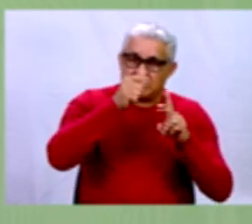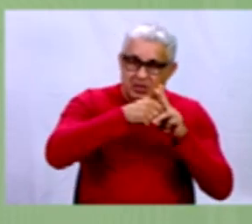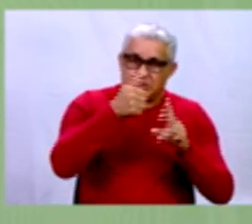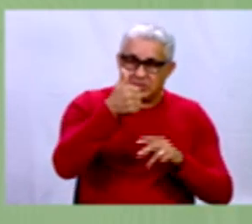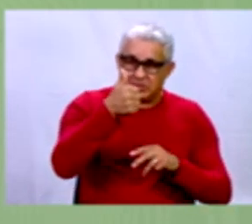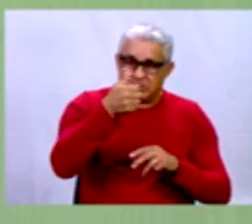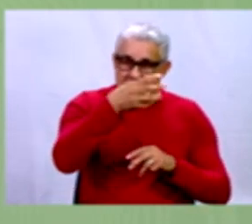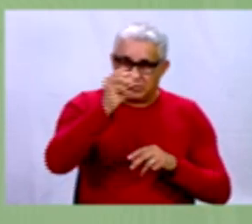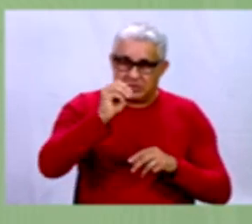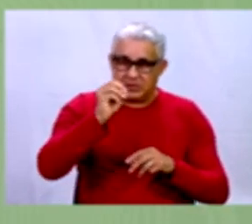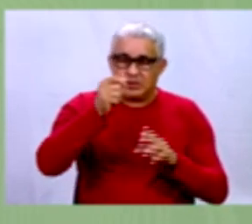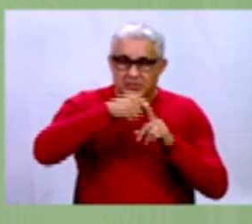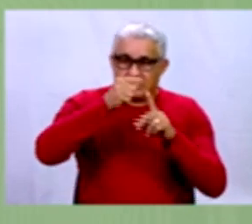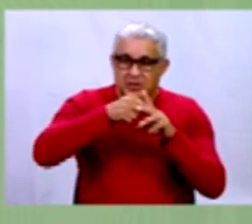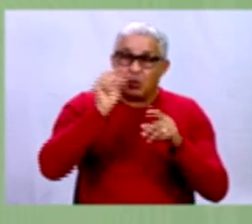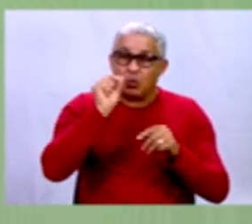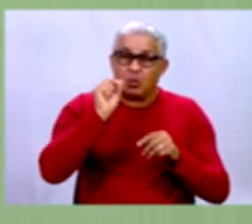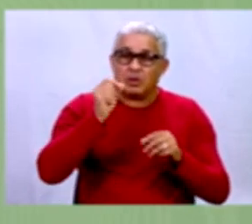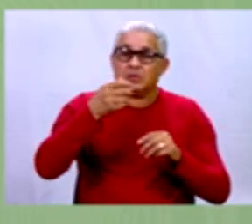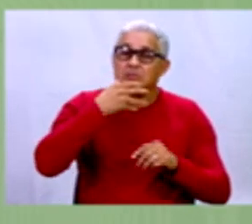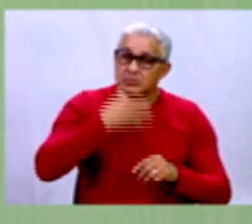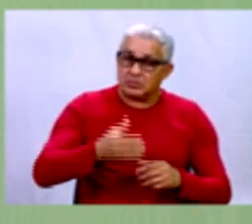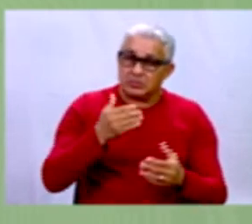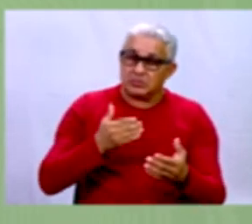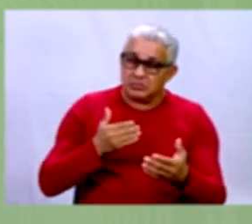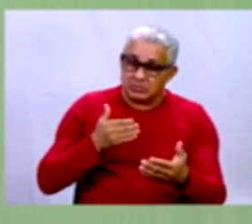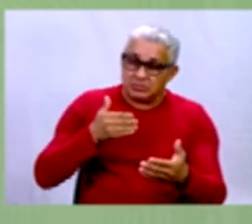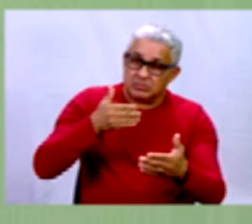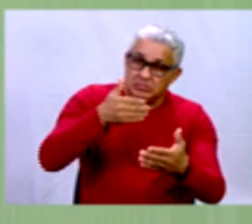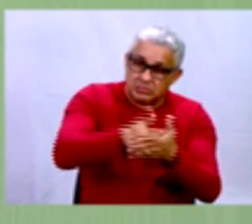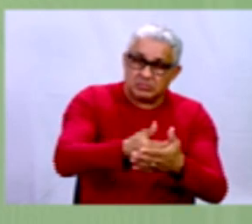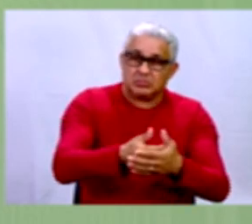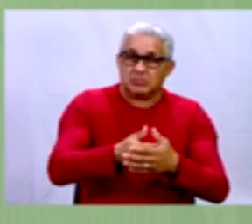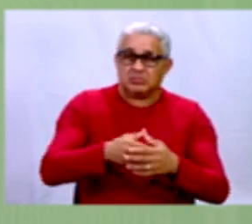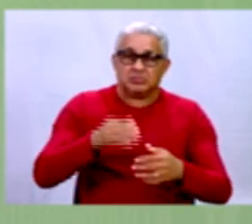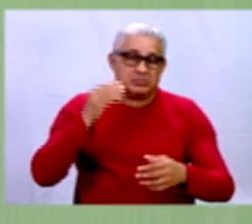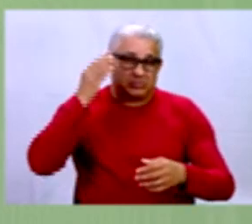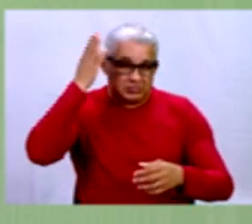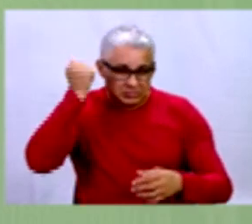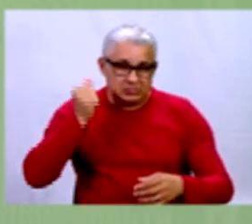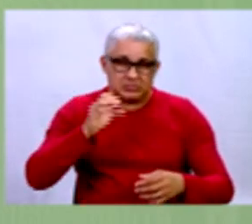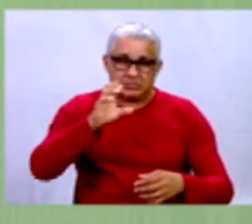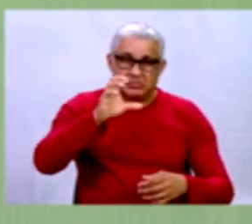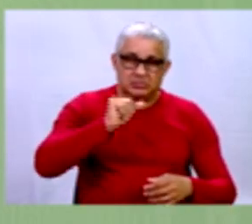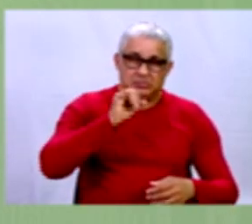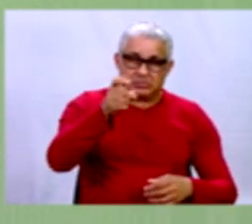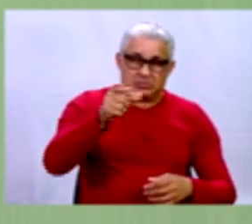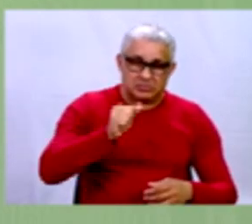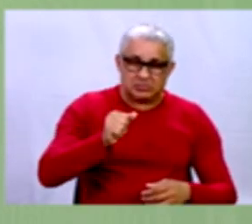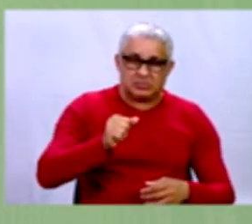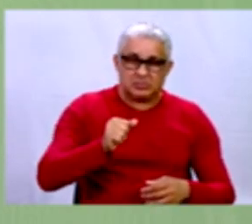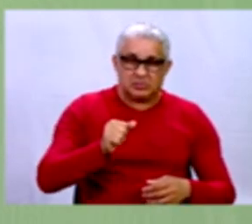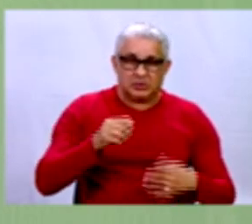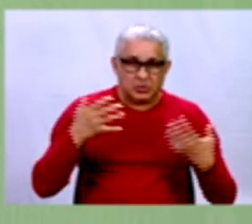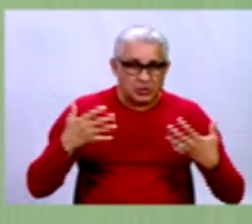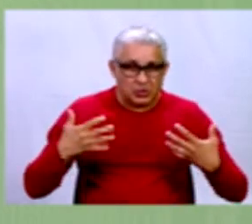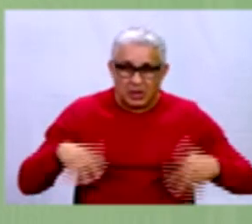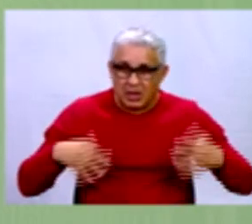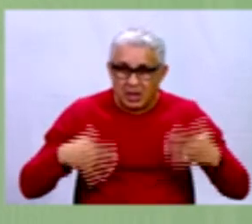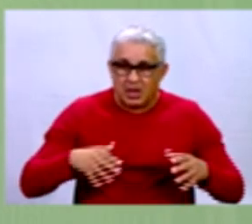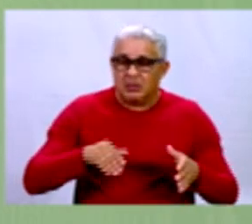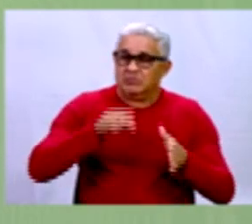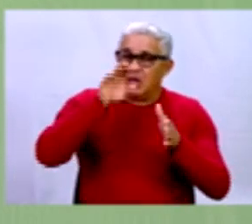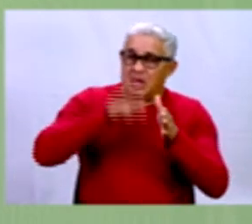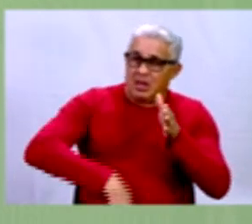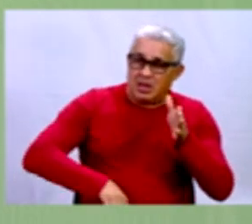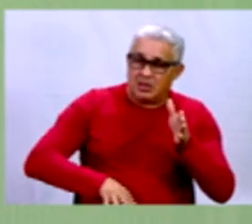vai acontecer? Vai chegar em dezembro, vocês vão ter uma noção se o caixa de vocês vai estar muito alto, se o caixa de vocês vai estar muito baixo, se vocês